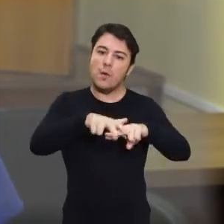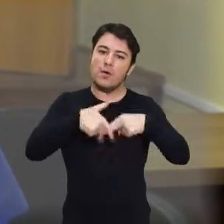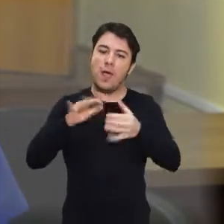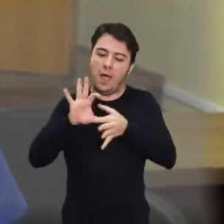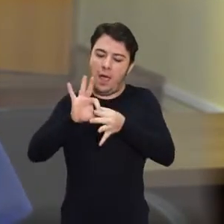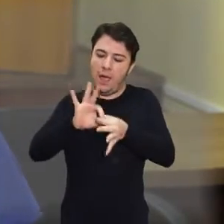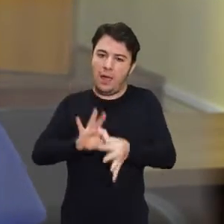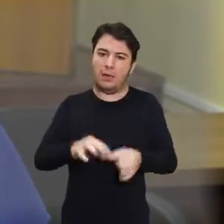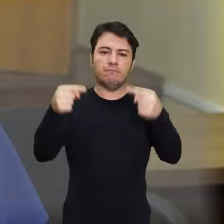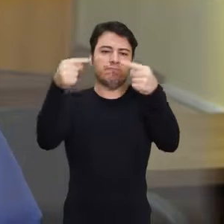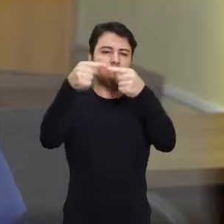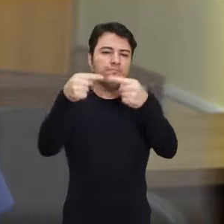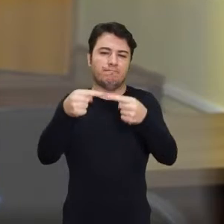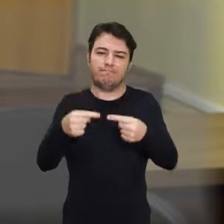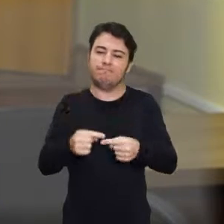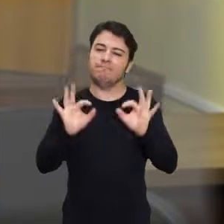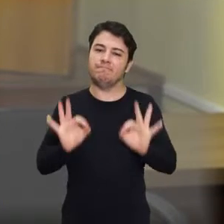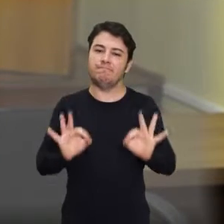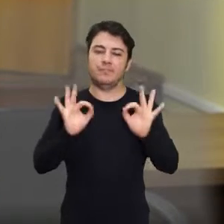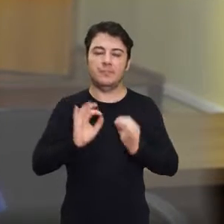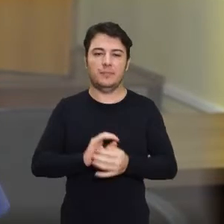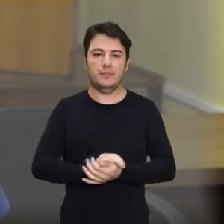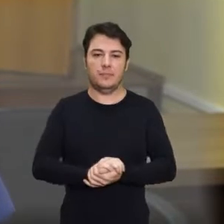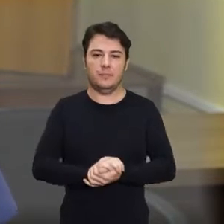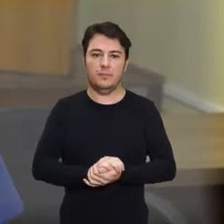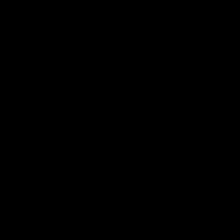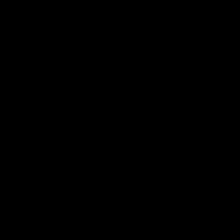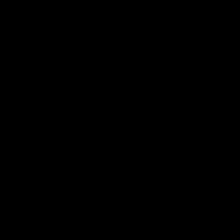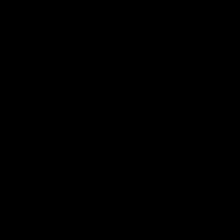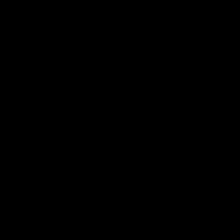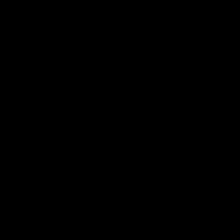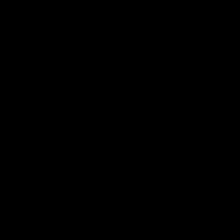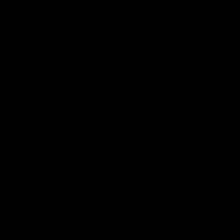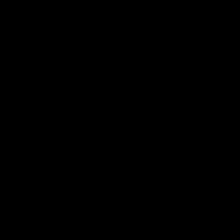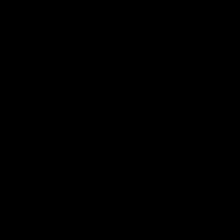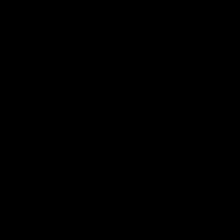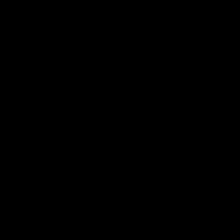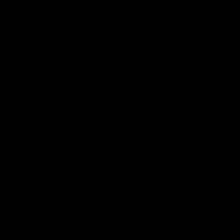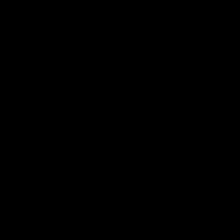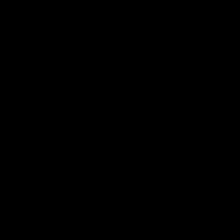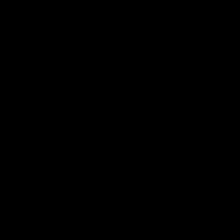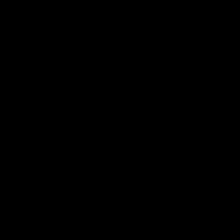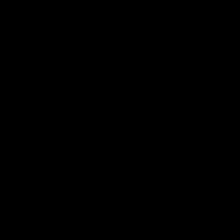e fazer uma peça consistente que vai dialogar com a realidade da sociedade e